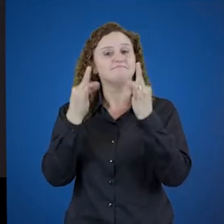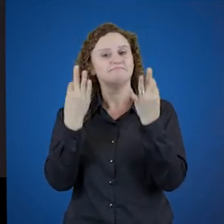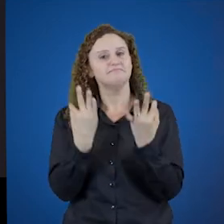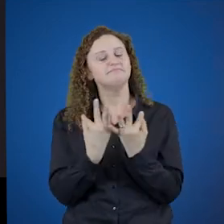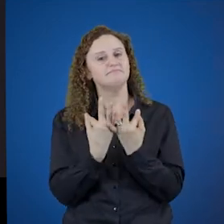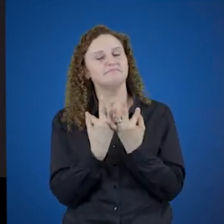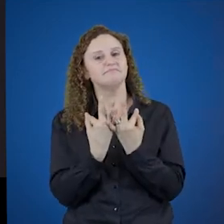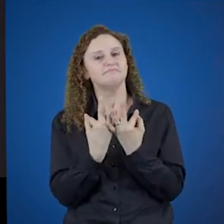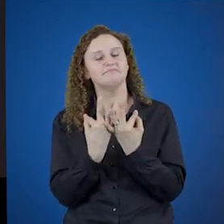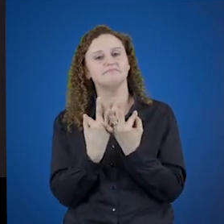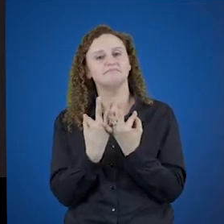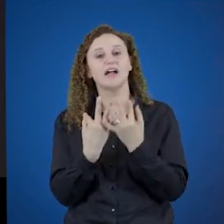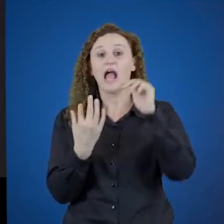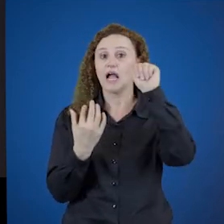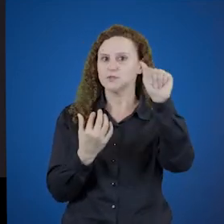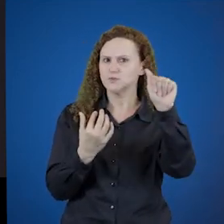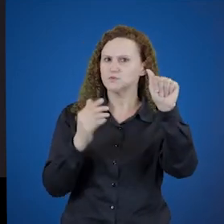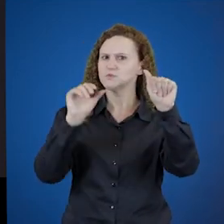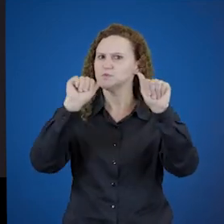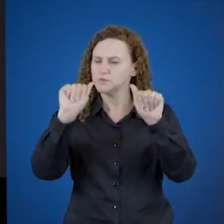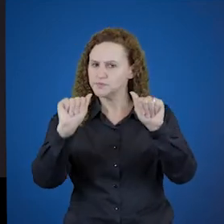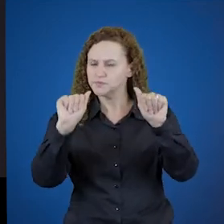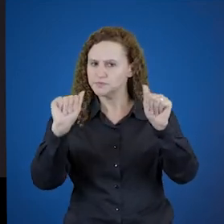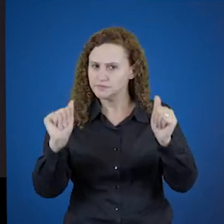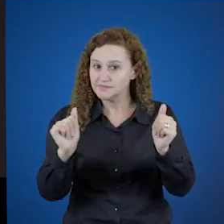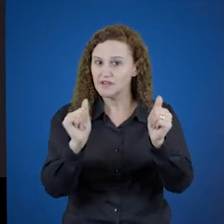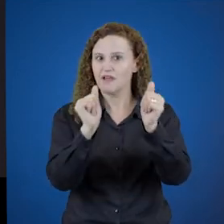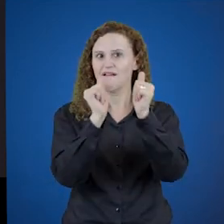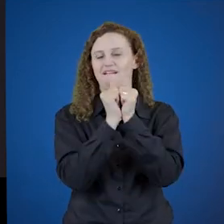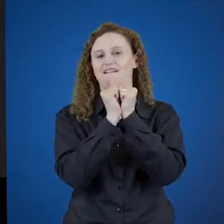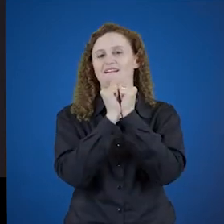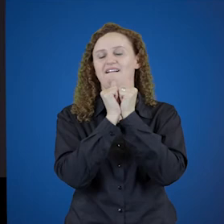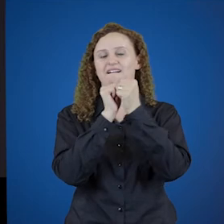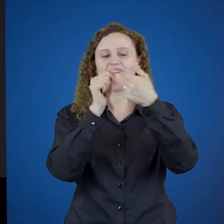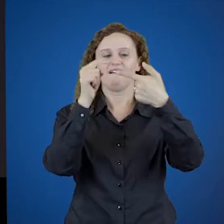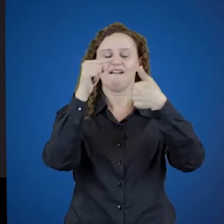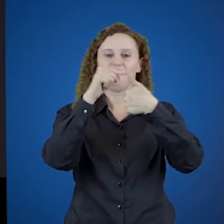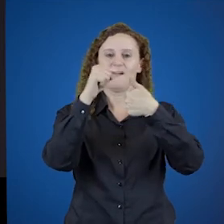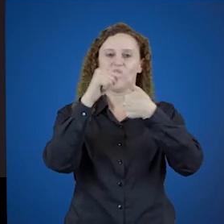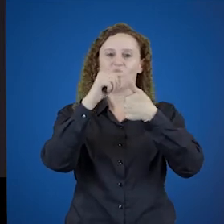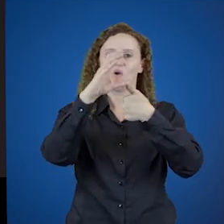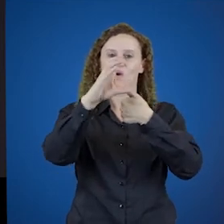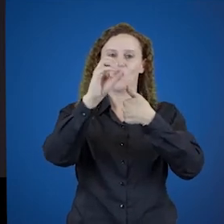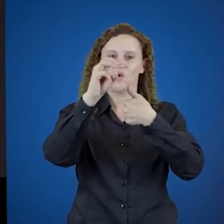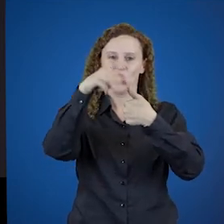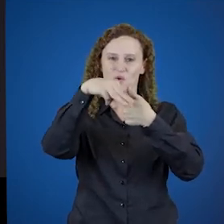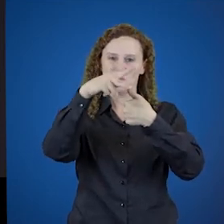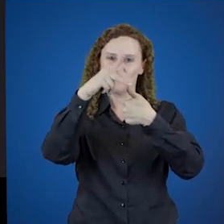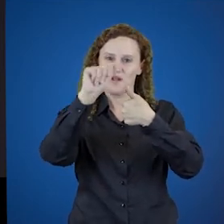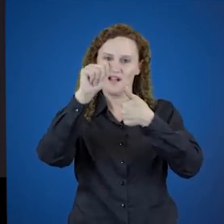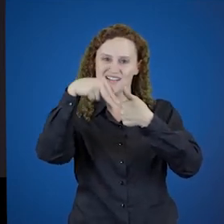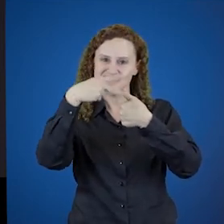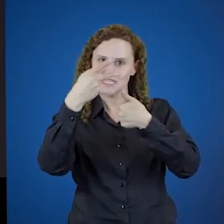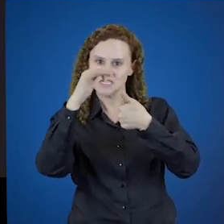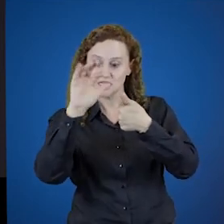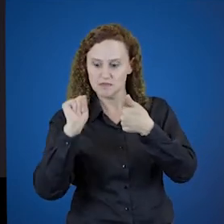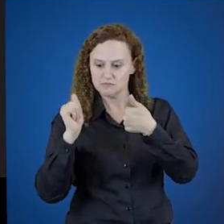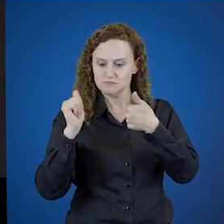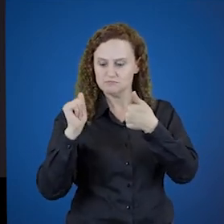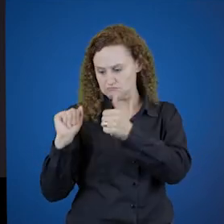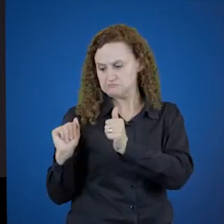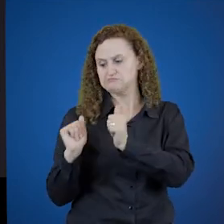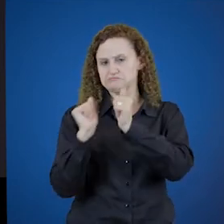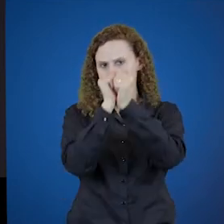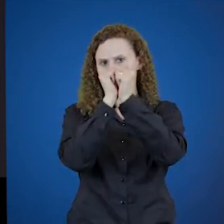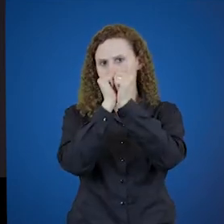família adjunto adverbial de companhia com a minha família o adjunto adverbial de companhia quer dizer são os